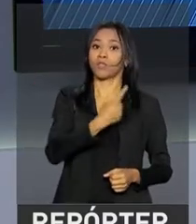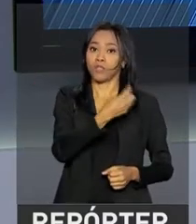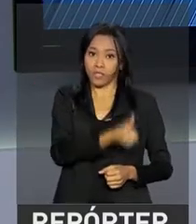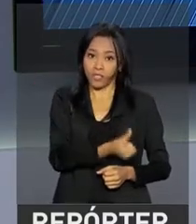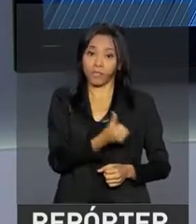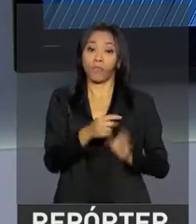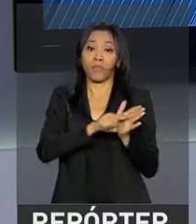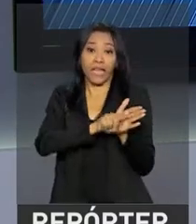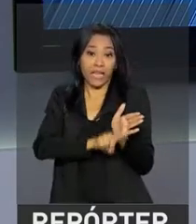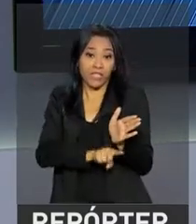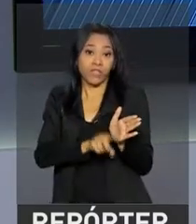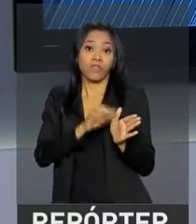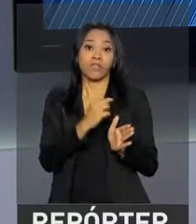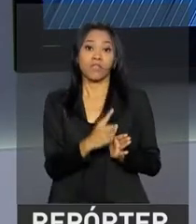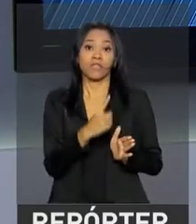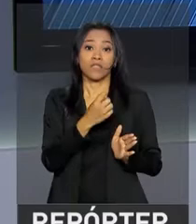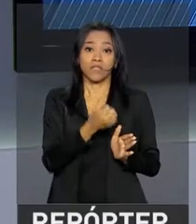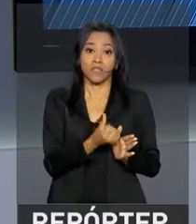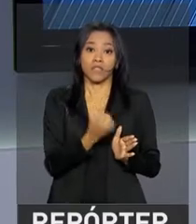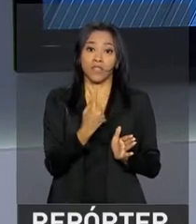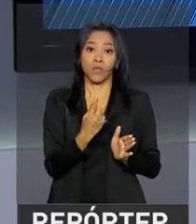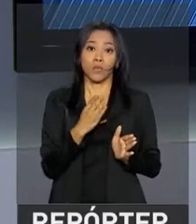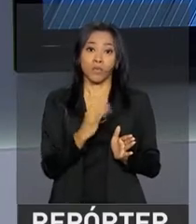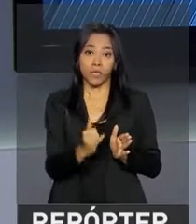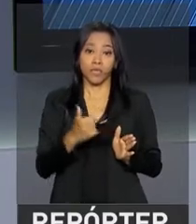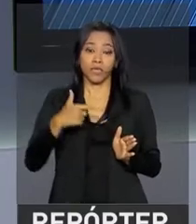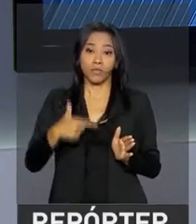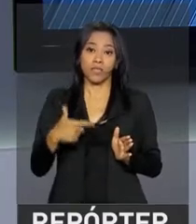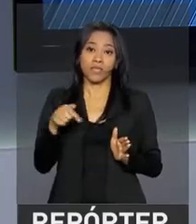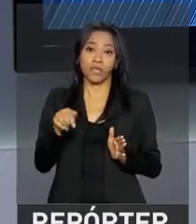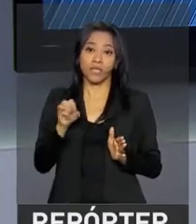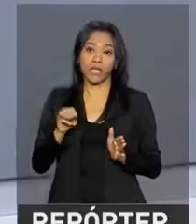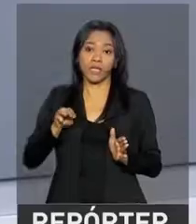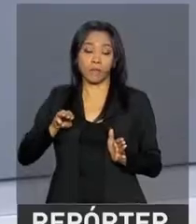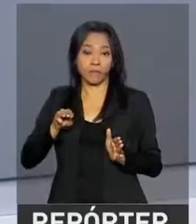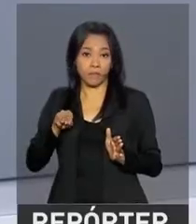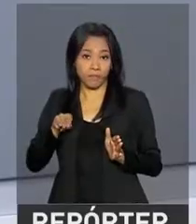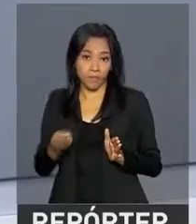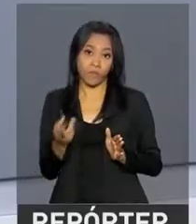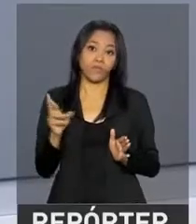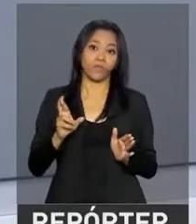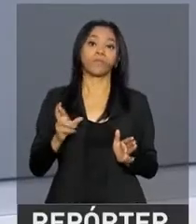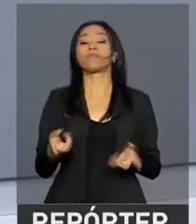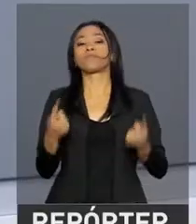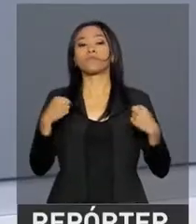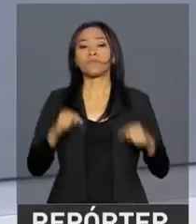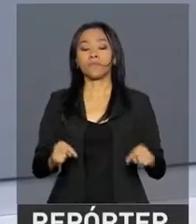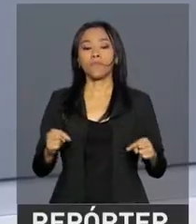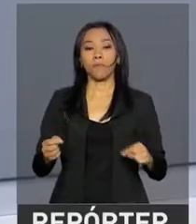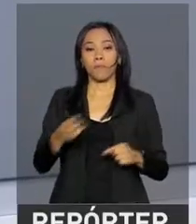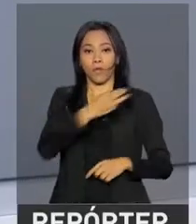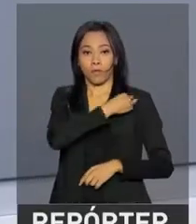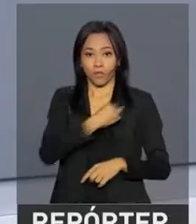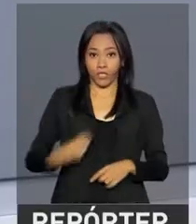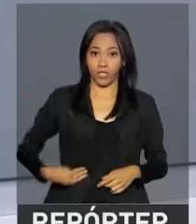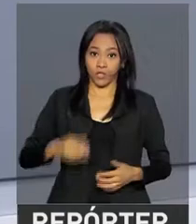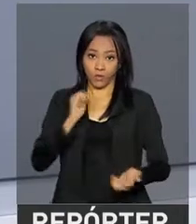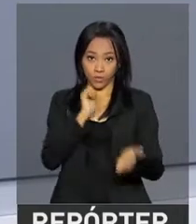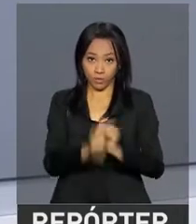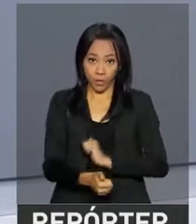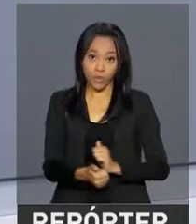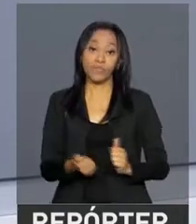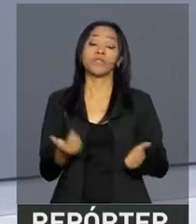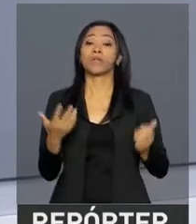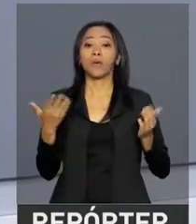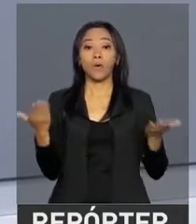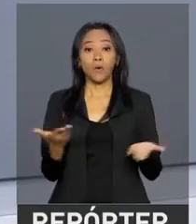161 bilhões 270 milhões de reais o ministro do esporte leonardo picciani participou ao vivo